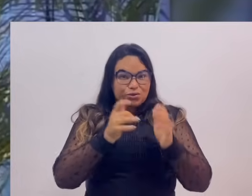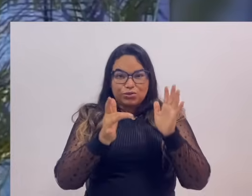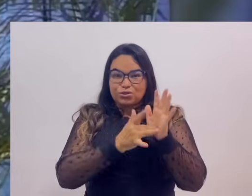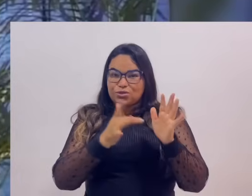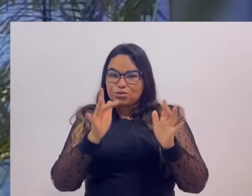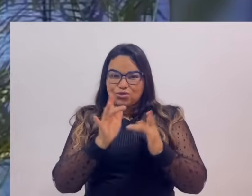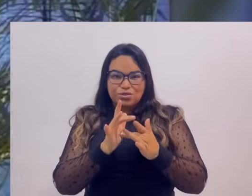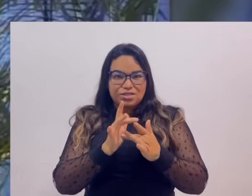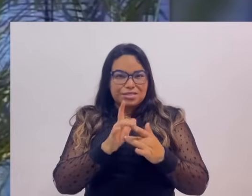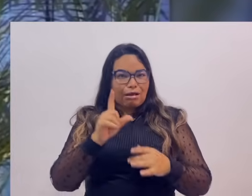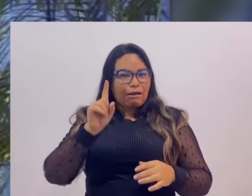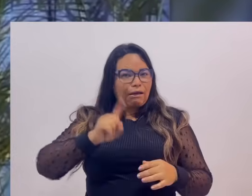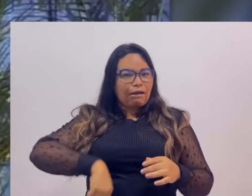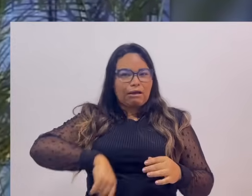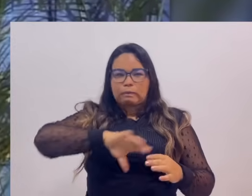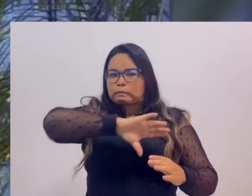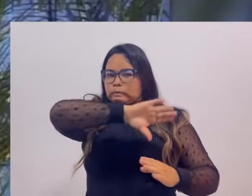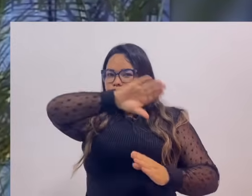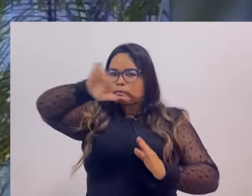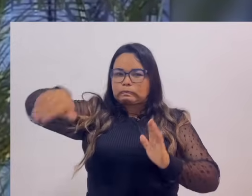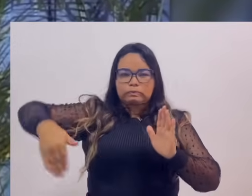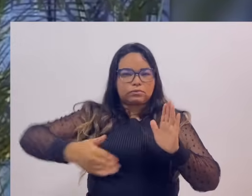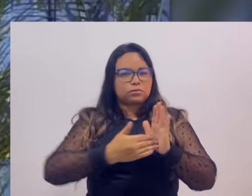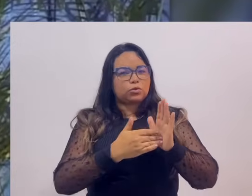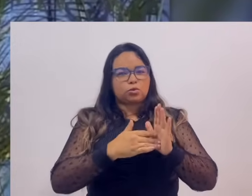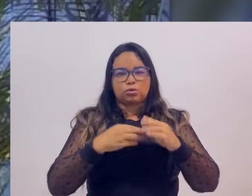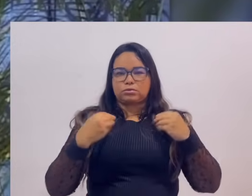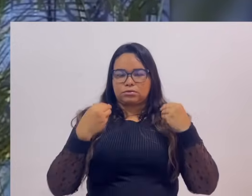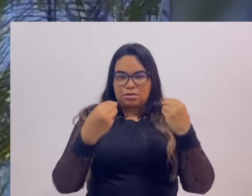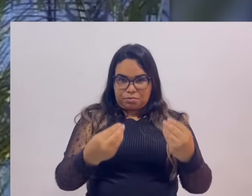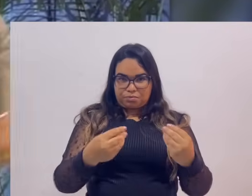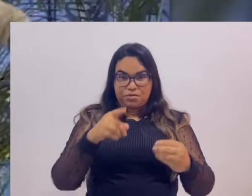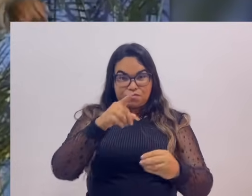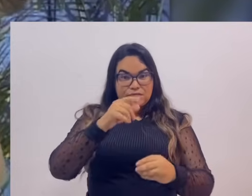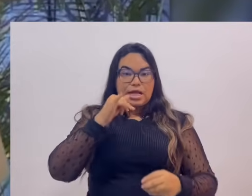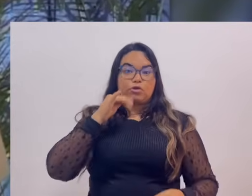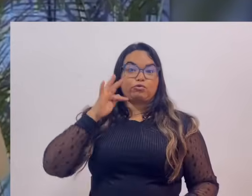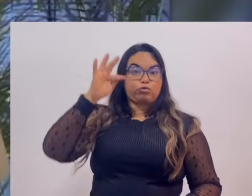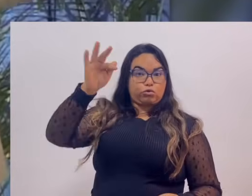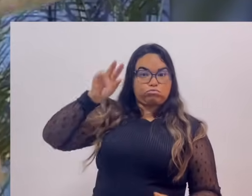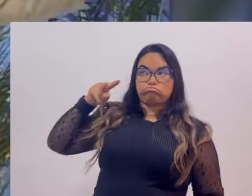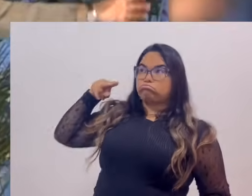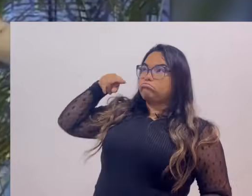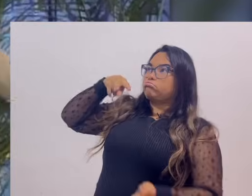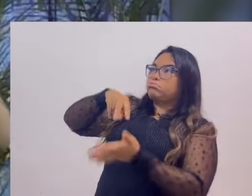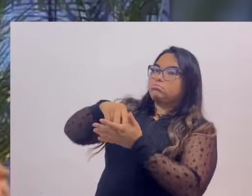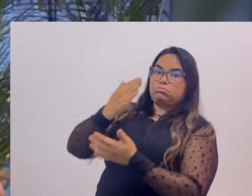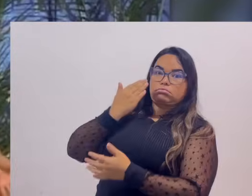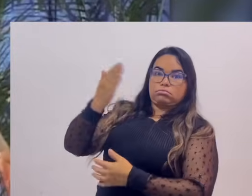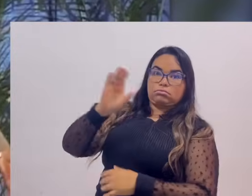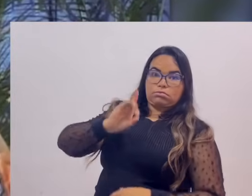eu tenho uma boa notícia para você a redenção de Cristo é tão completa